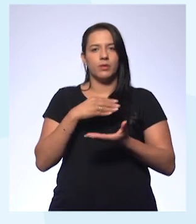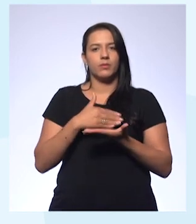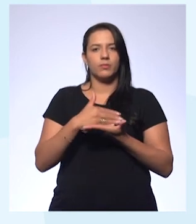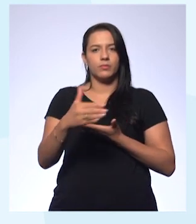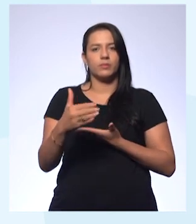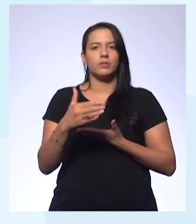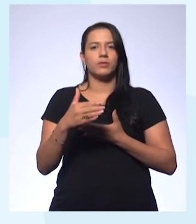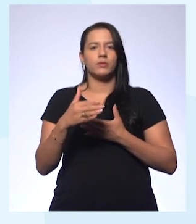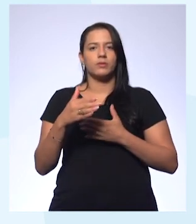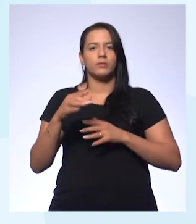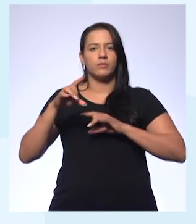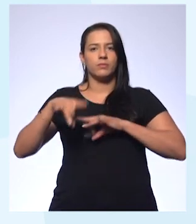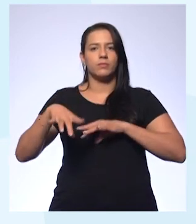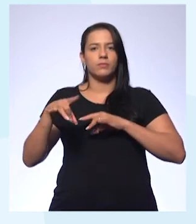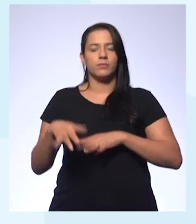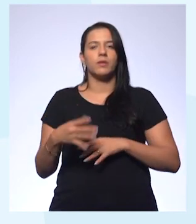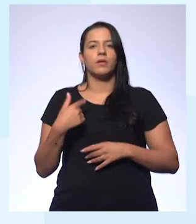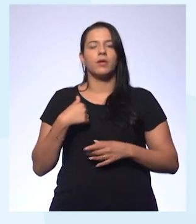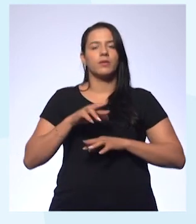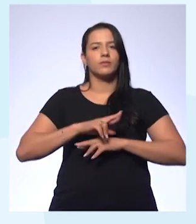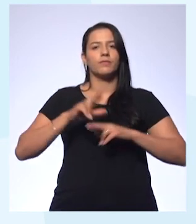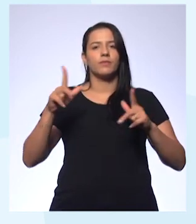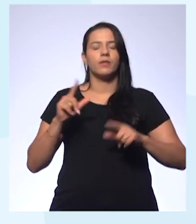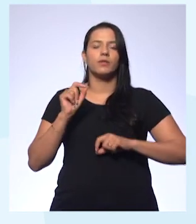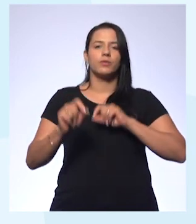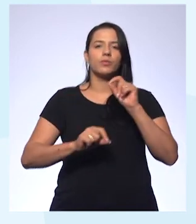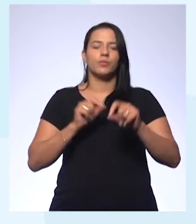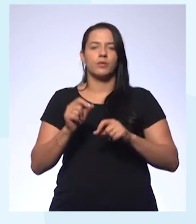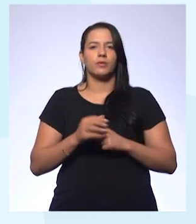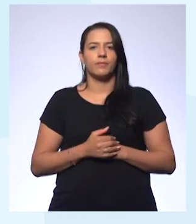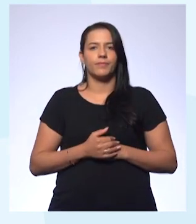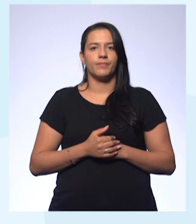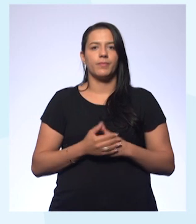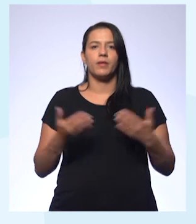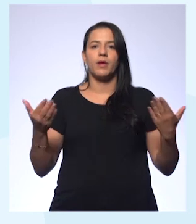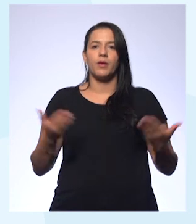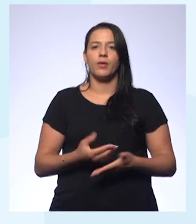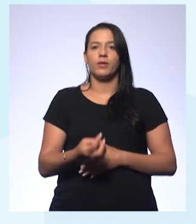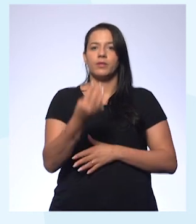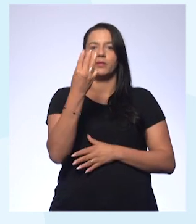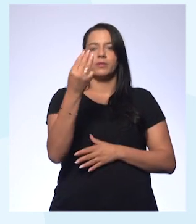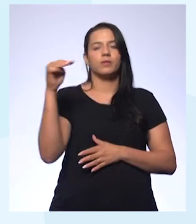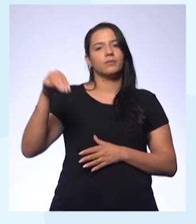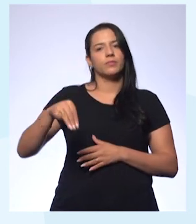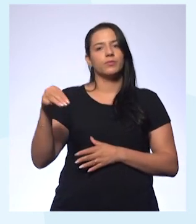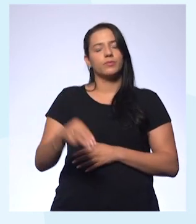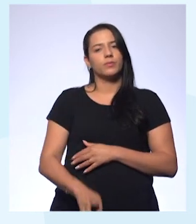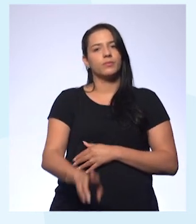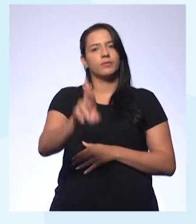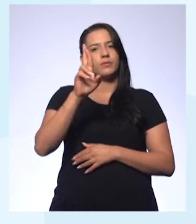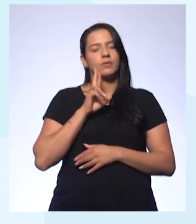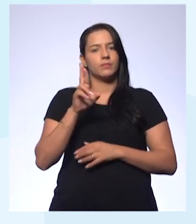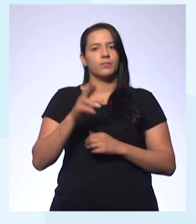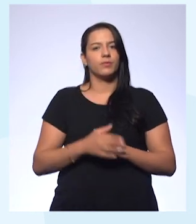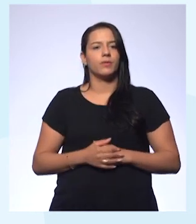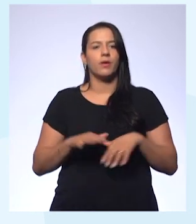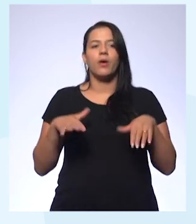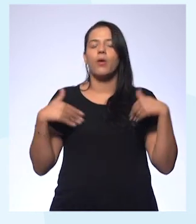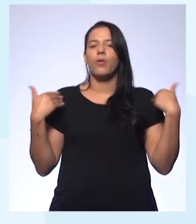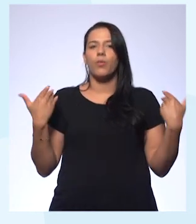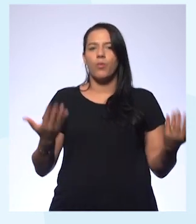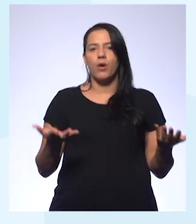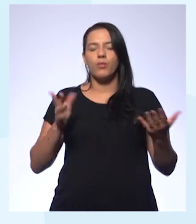método, é a diferença entre o quê? Então, eu vou dar para vocês 3 minutinhos para vocês responder qual que